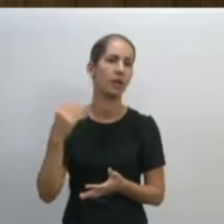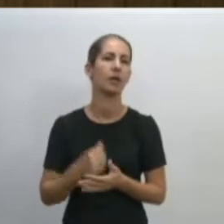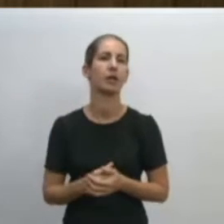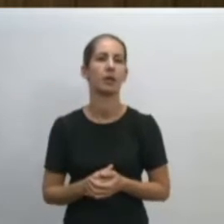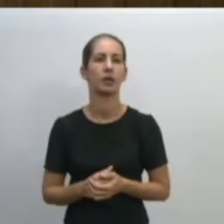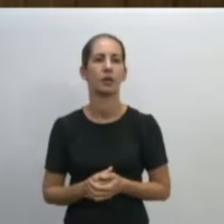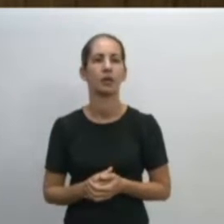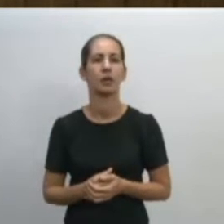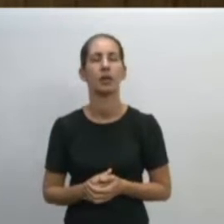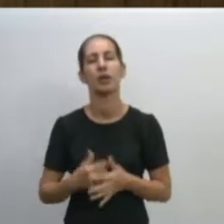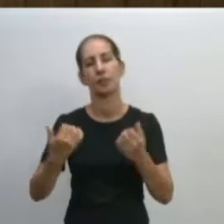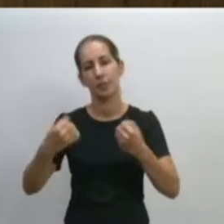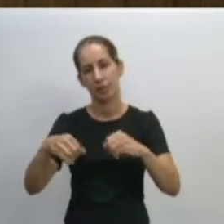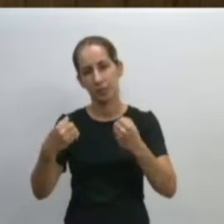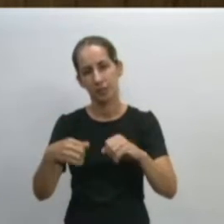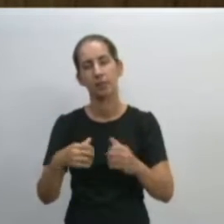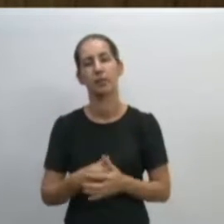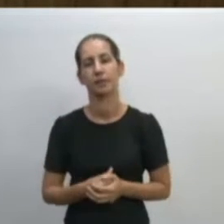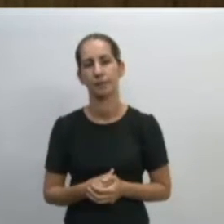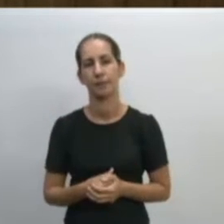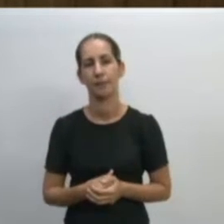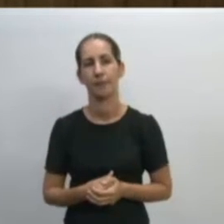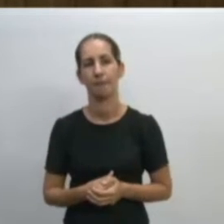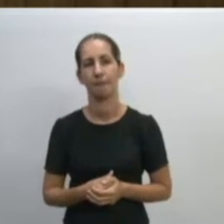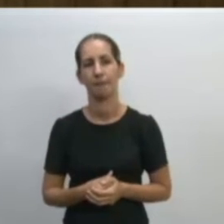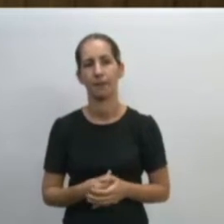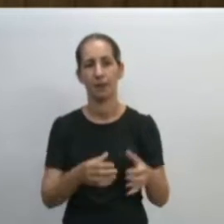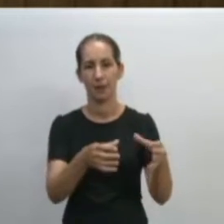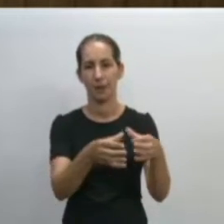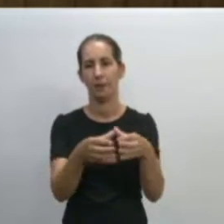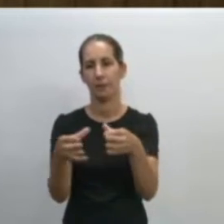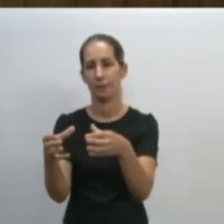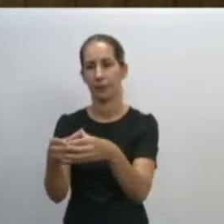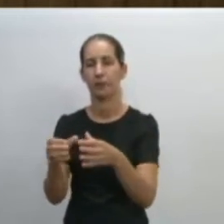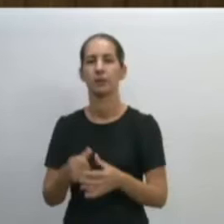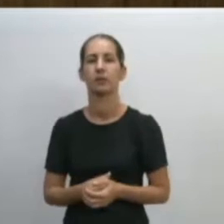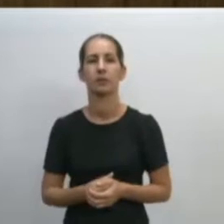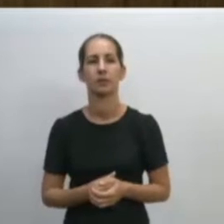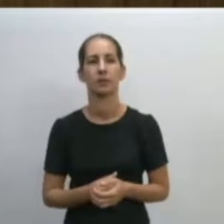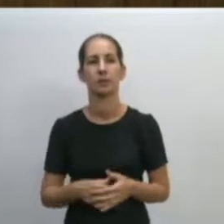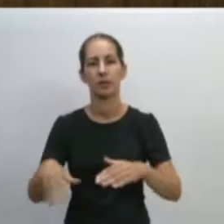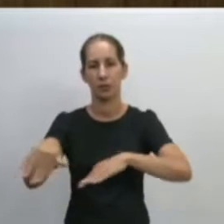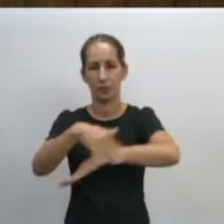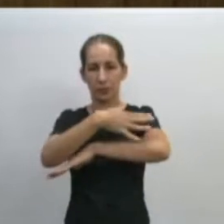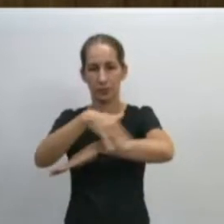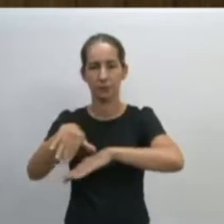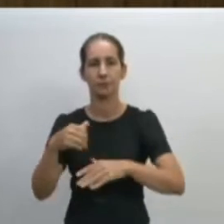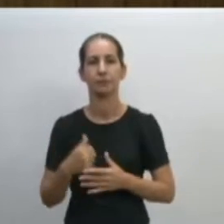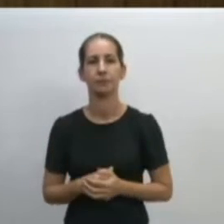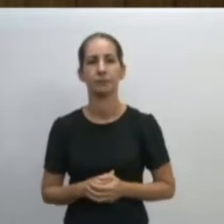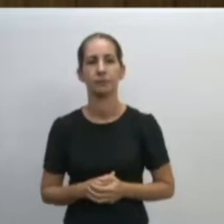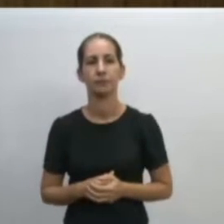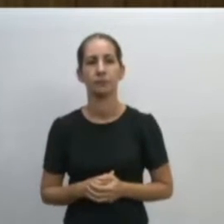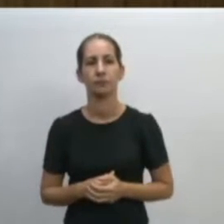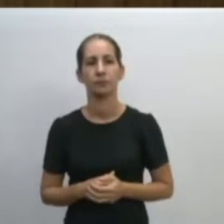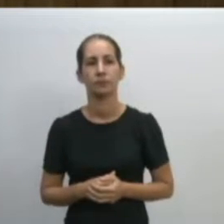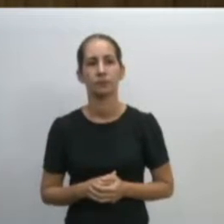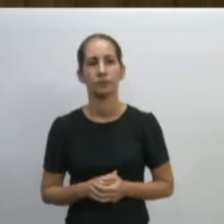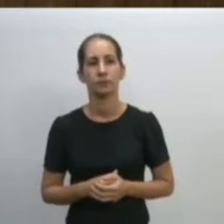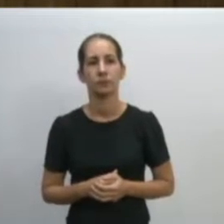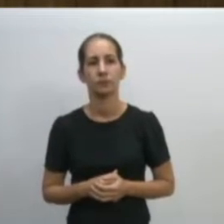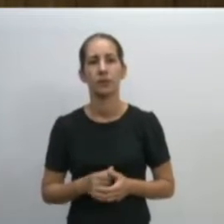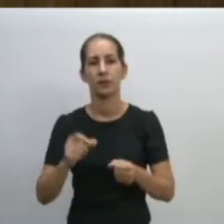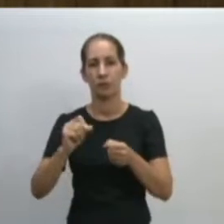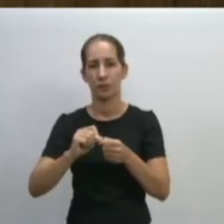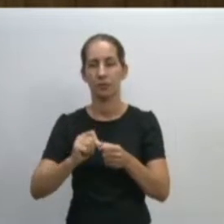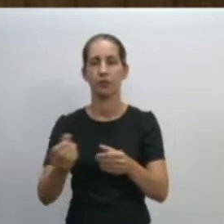anseios de necessidades para esses bairros, para esses conjuntos, para essas ruas. E aí nós estamos